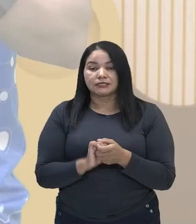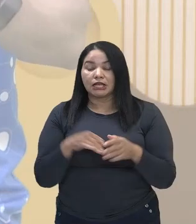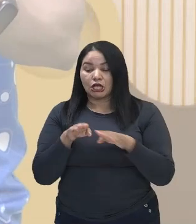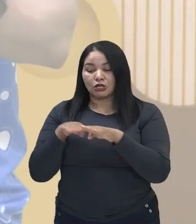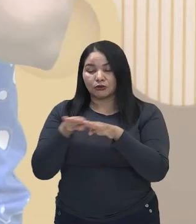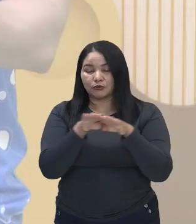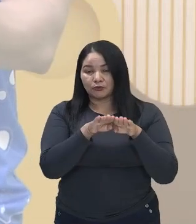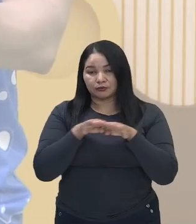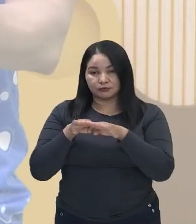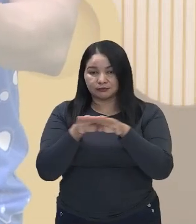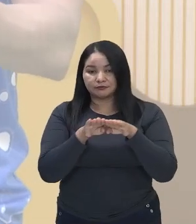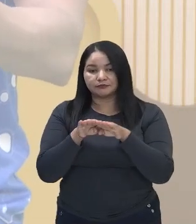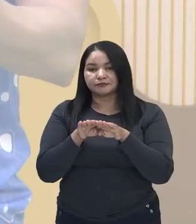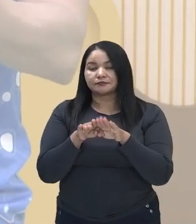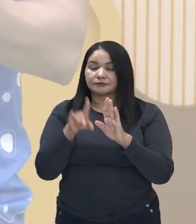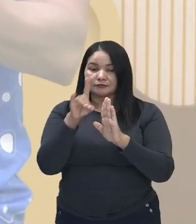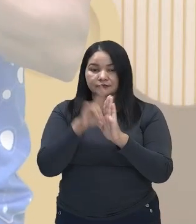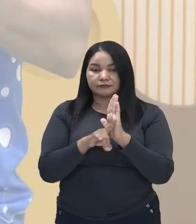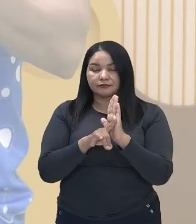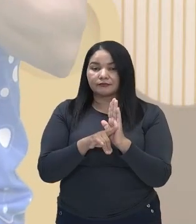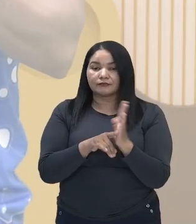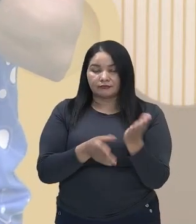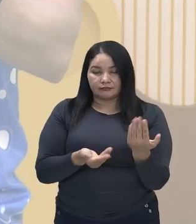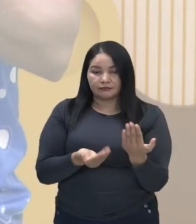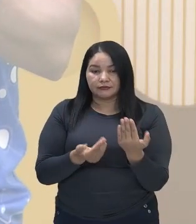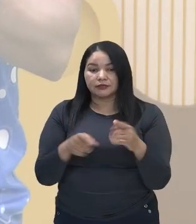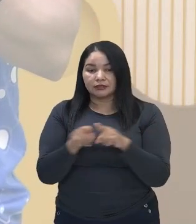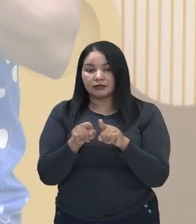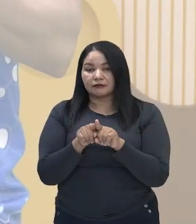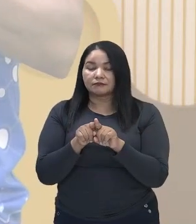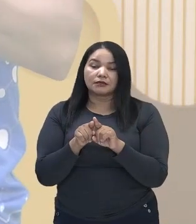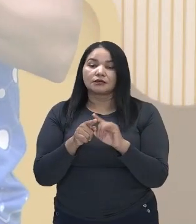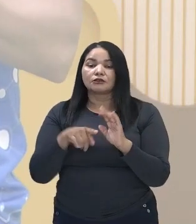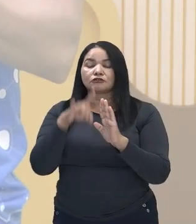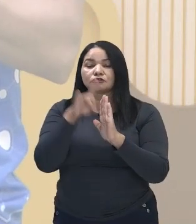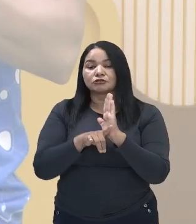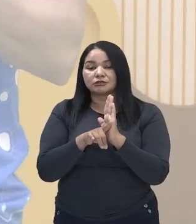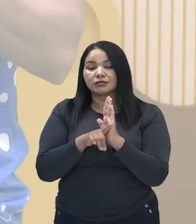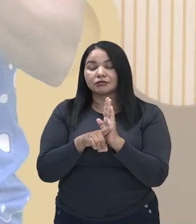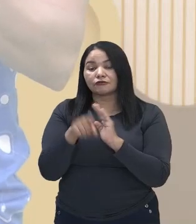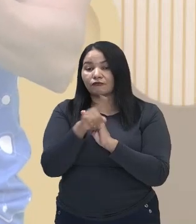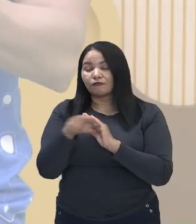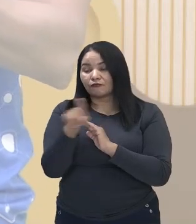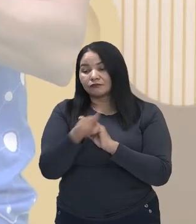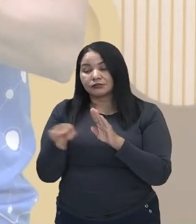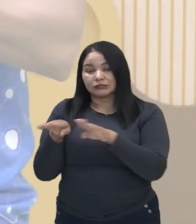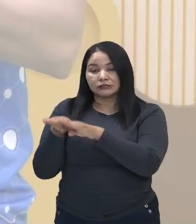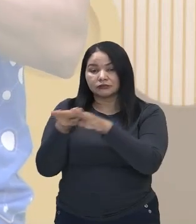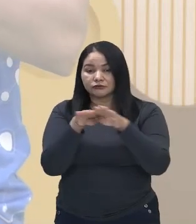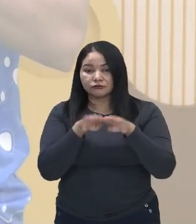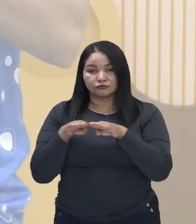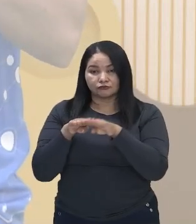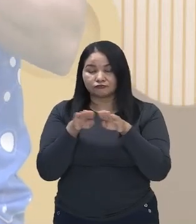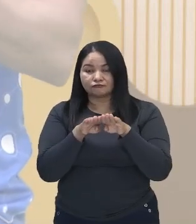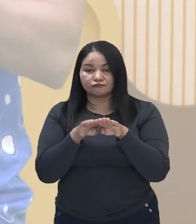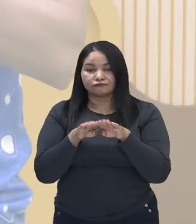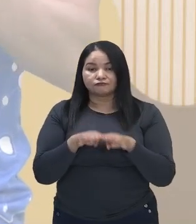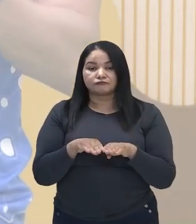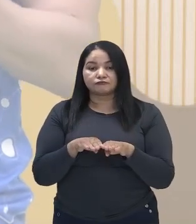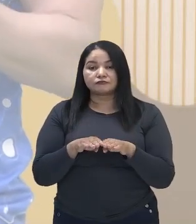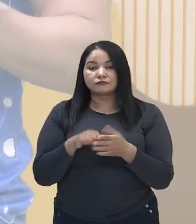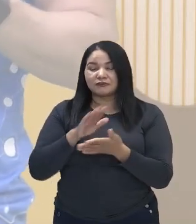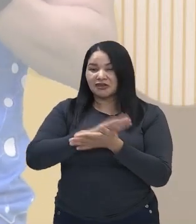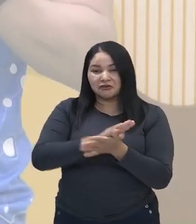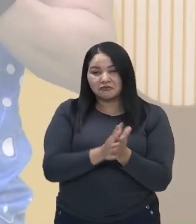a partir dos direitos da juventude, o direito de ser tratado como igual e sem discriminação, independente ali